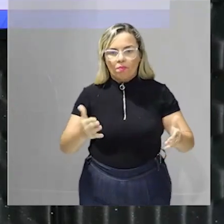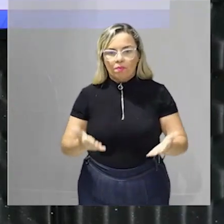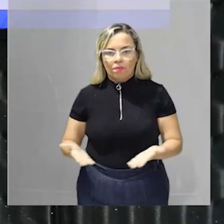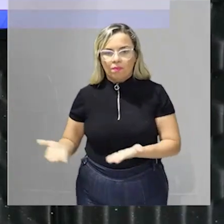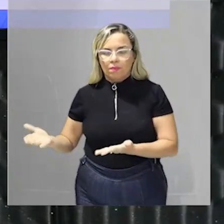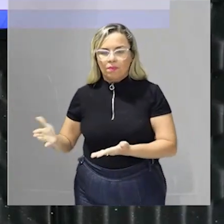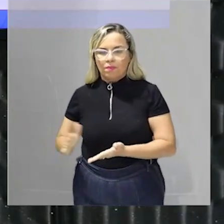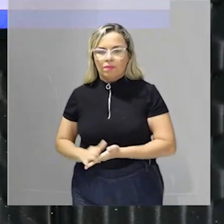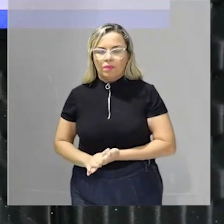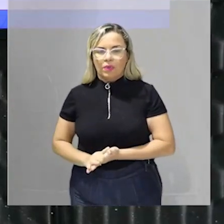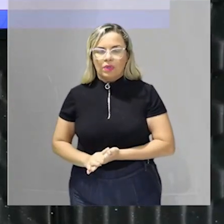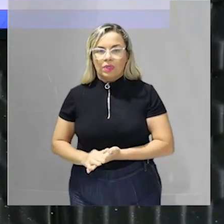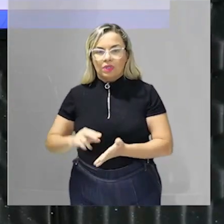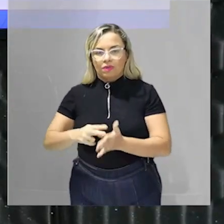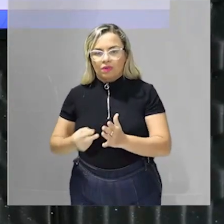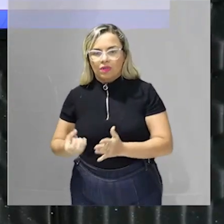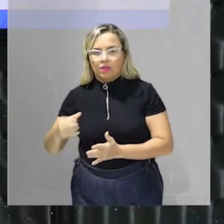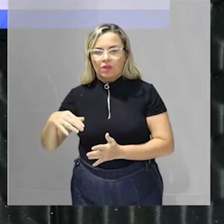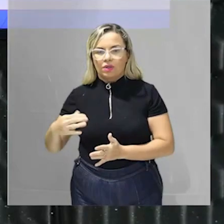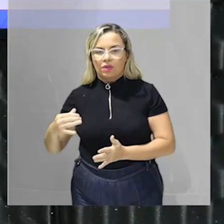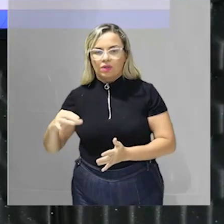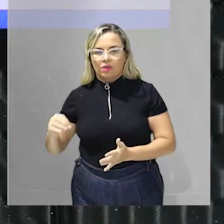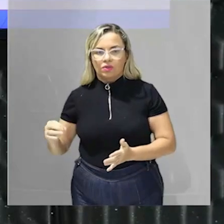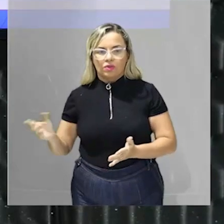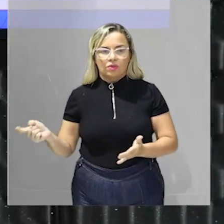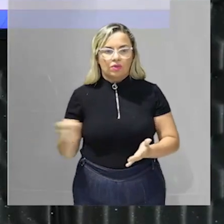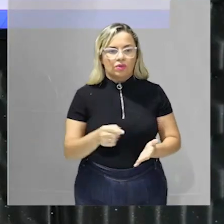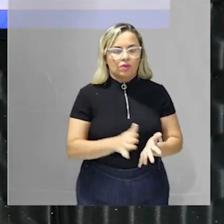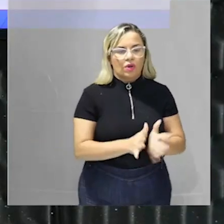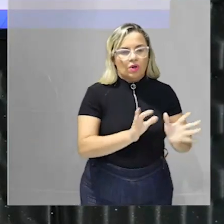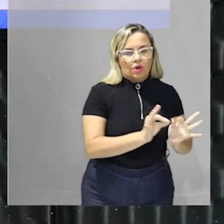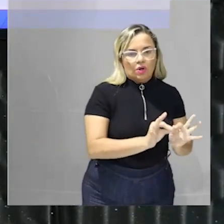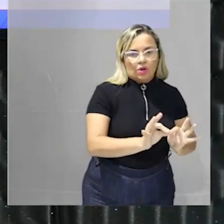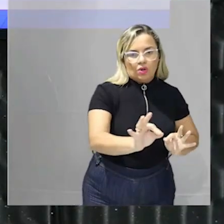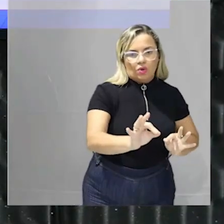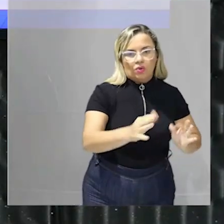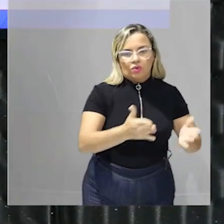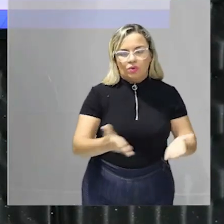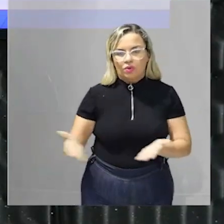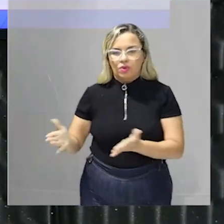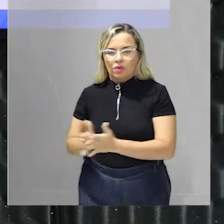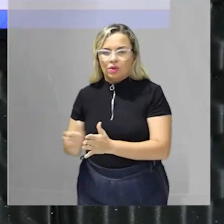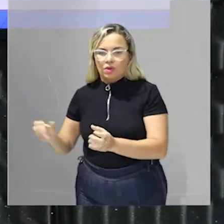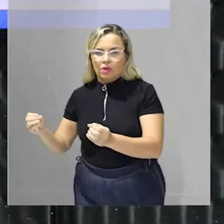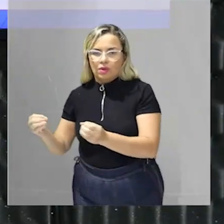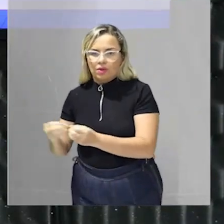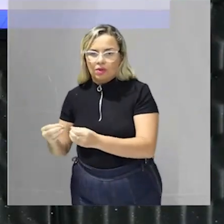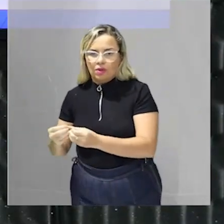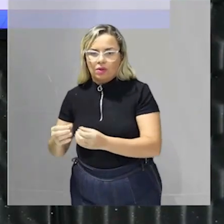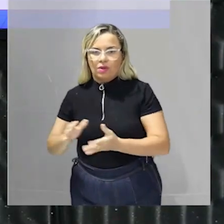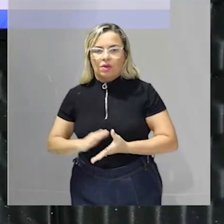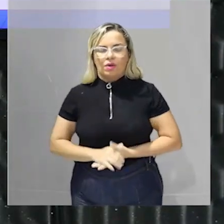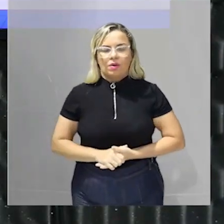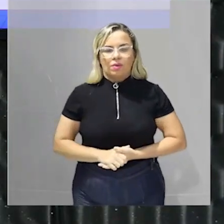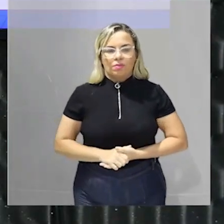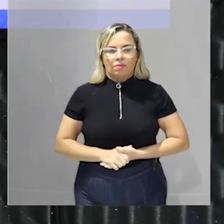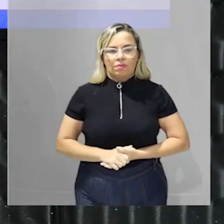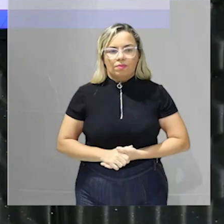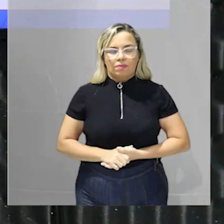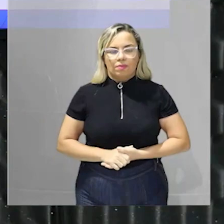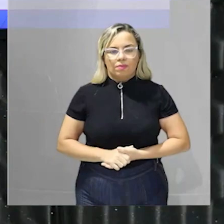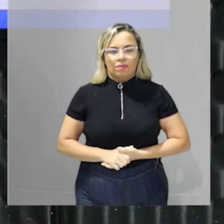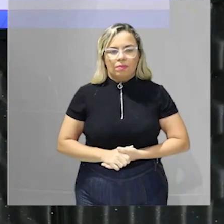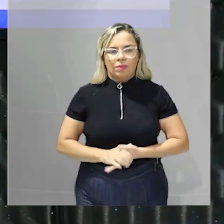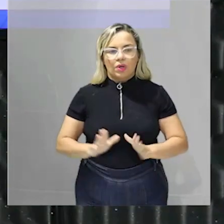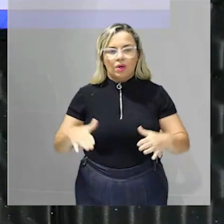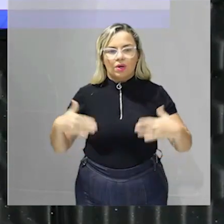sujo. Lejos, que é longe, cerca, perto. Cerca para nós aqui é